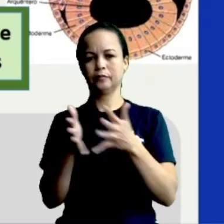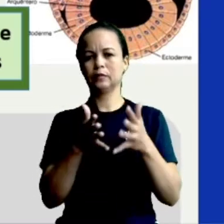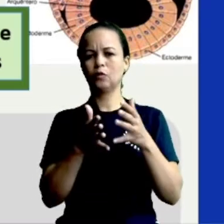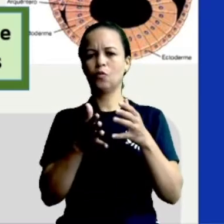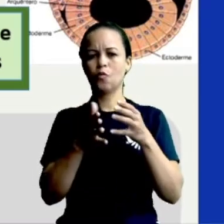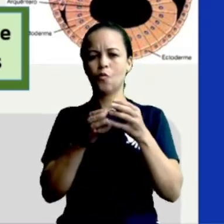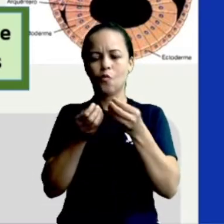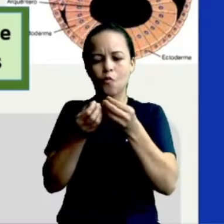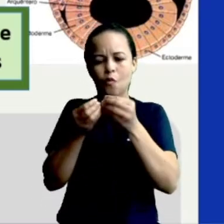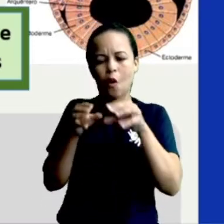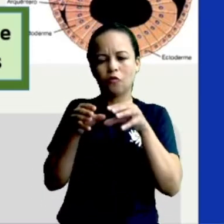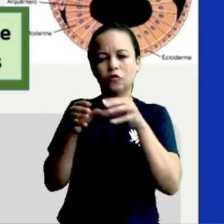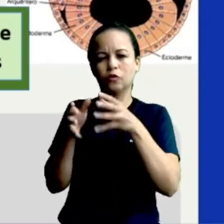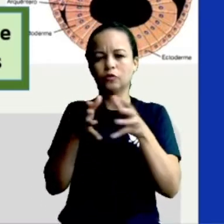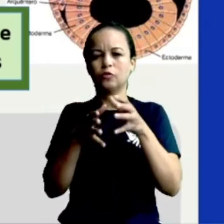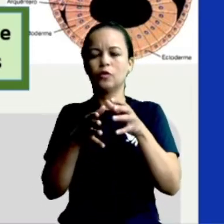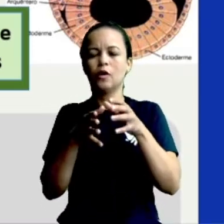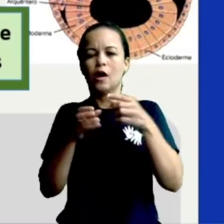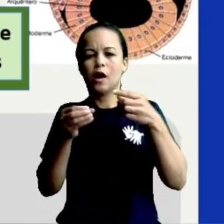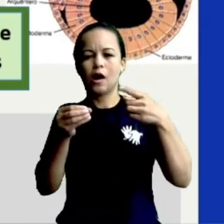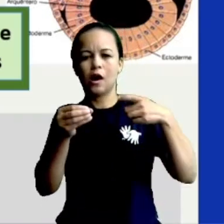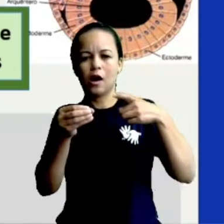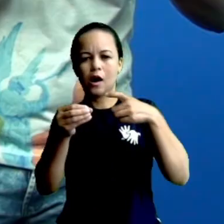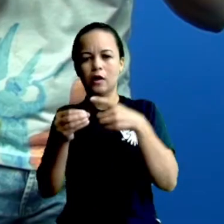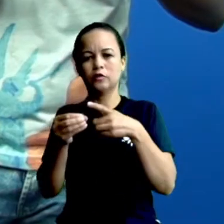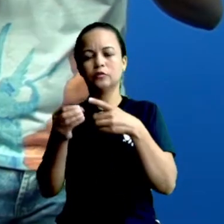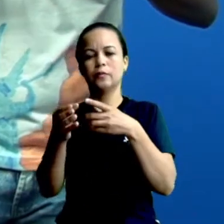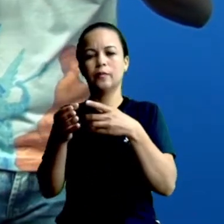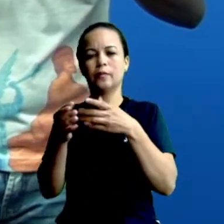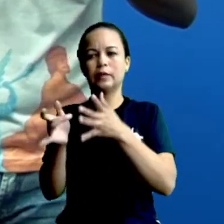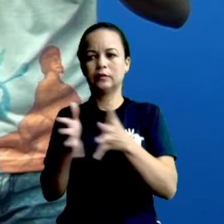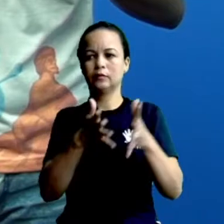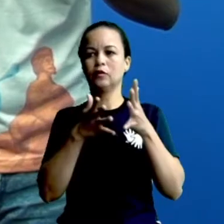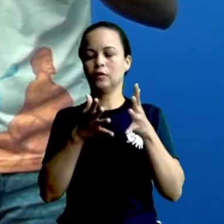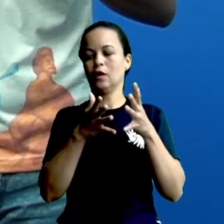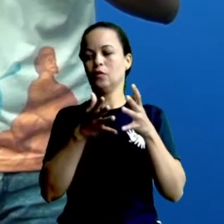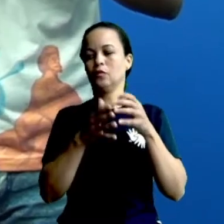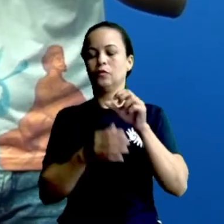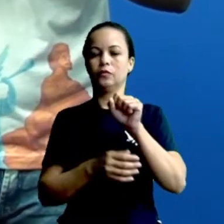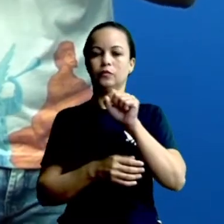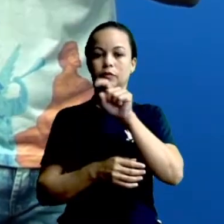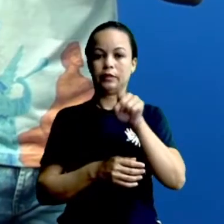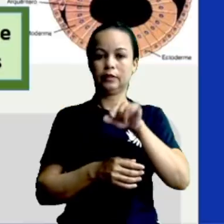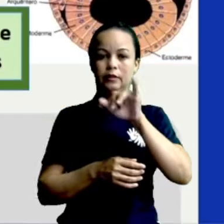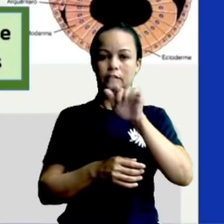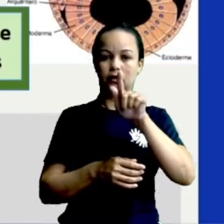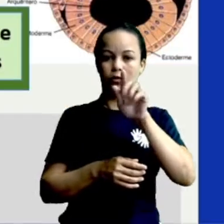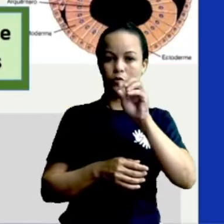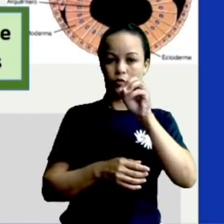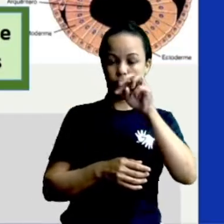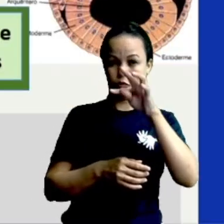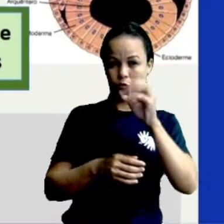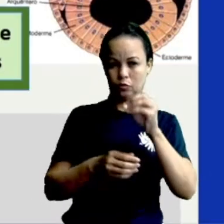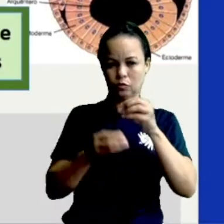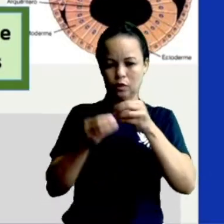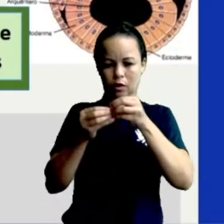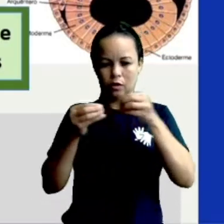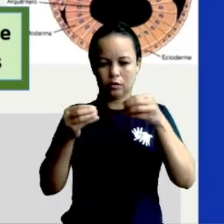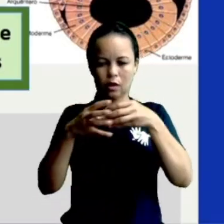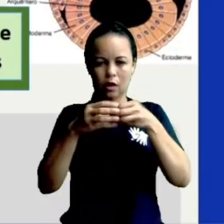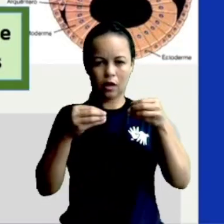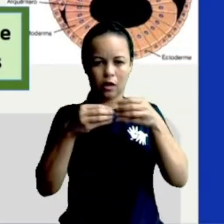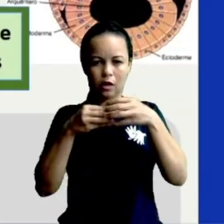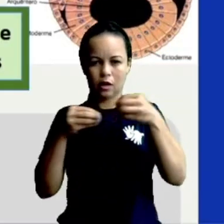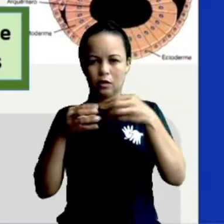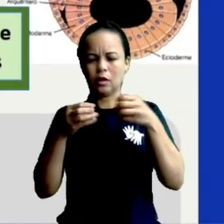um óvulo em um espermatozoide, passa a se tornar um zigoto. Esse zigoto ele vai se duplicando, de uma